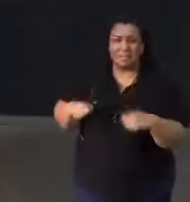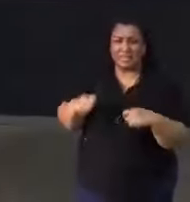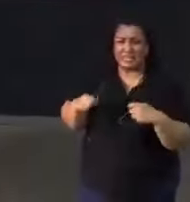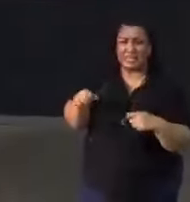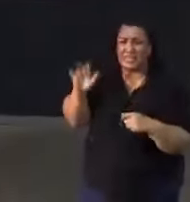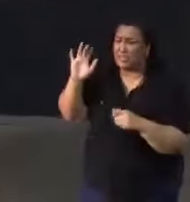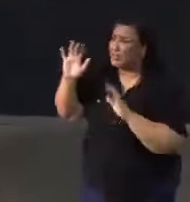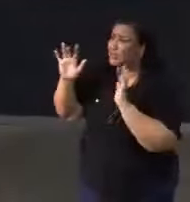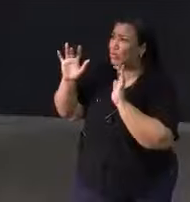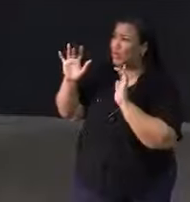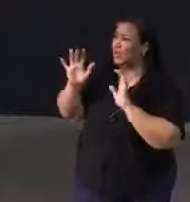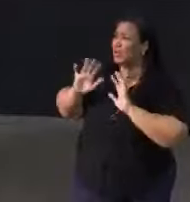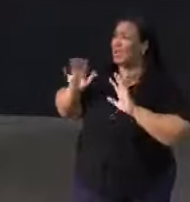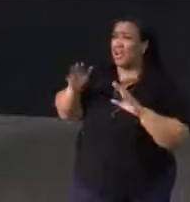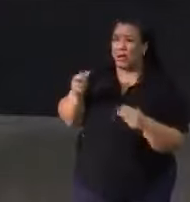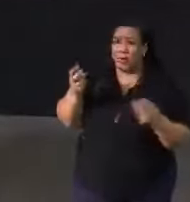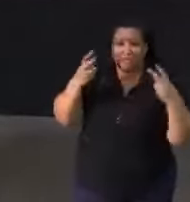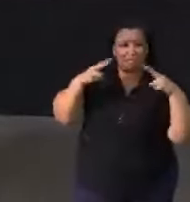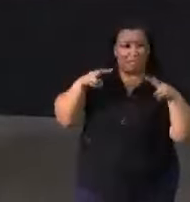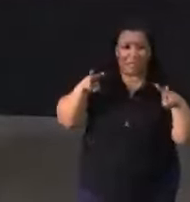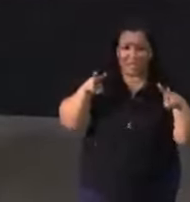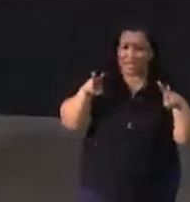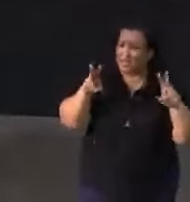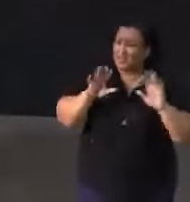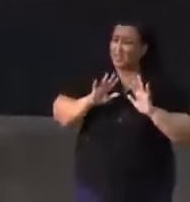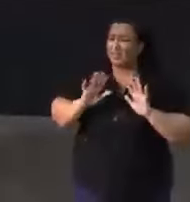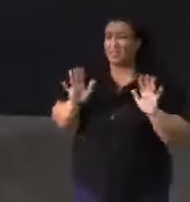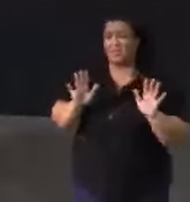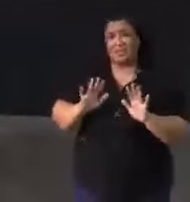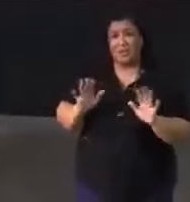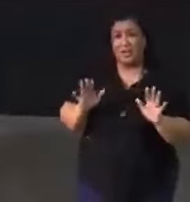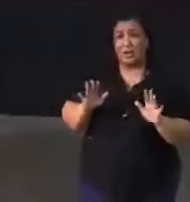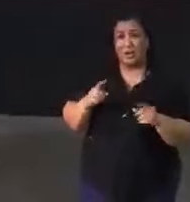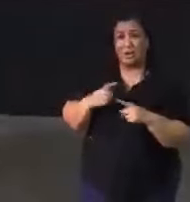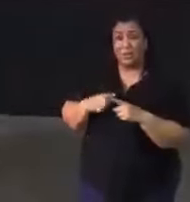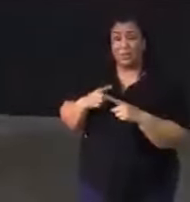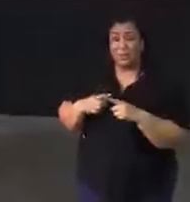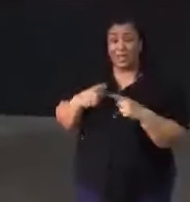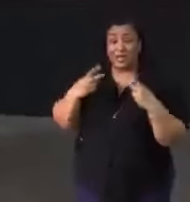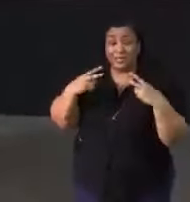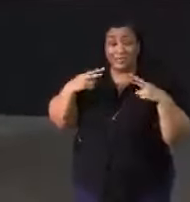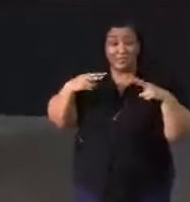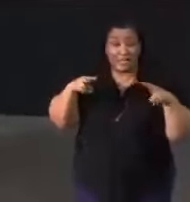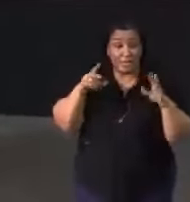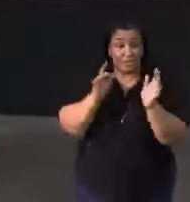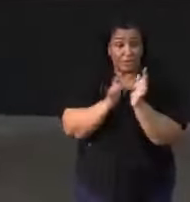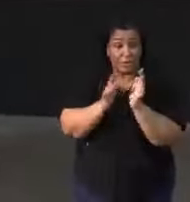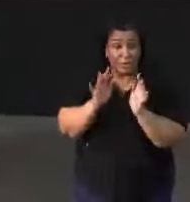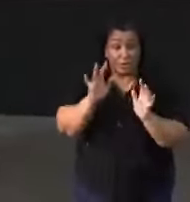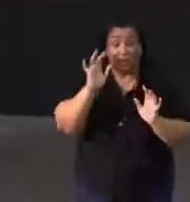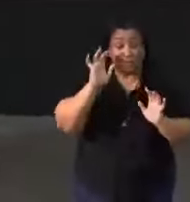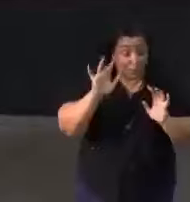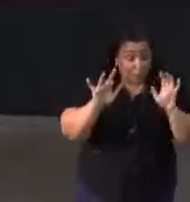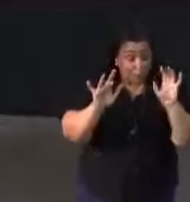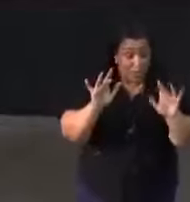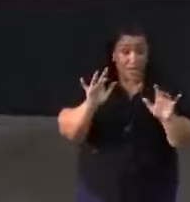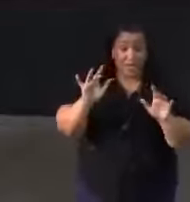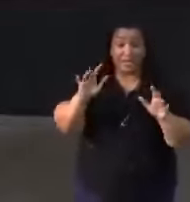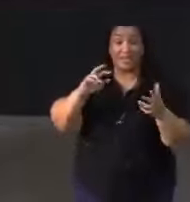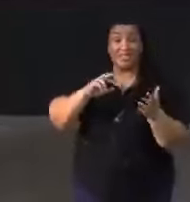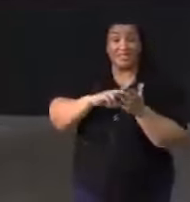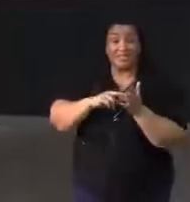irmão, porque o ponto de contato humaniza o Espírito, porque torna aquilo que é